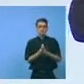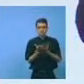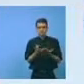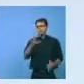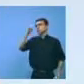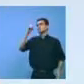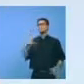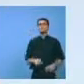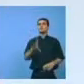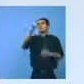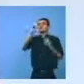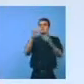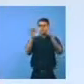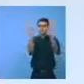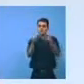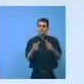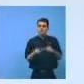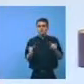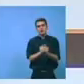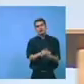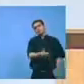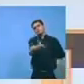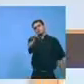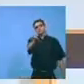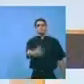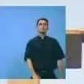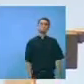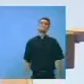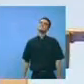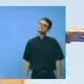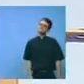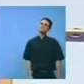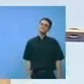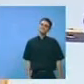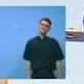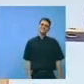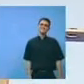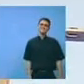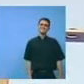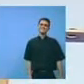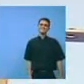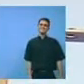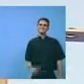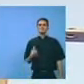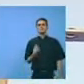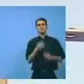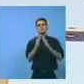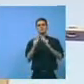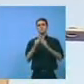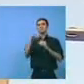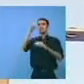da paz estará convosco. Vamos pedir ao Senhor a graça de começar a colocar nossos